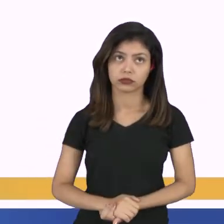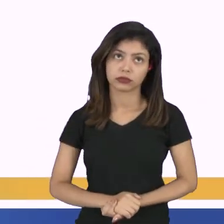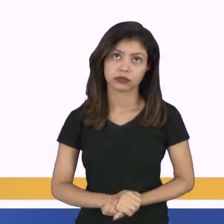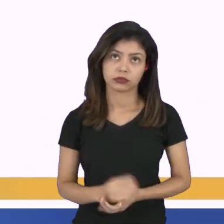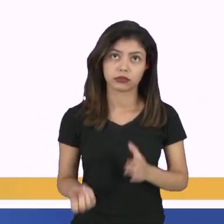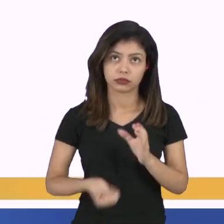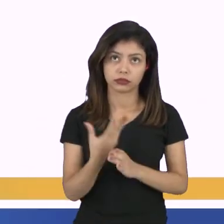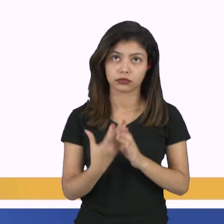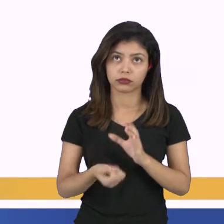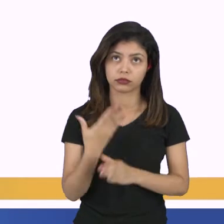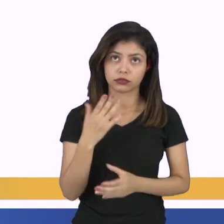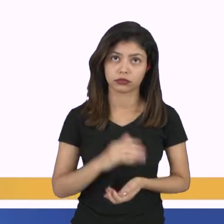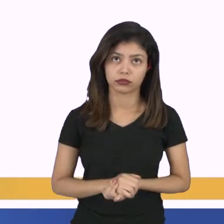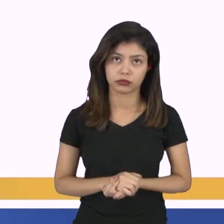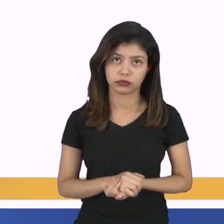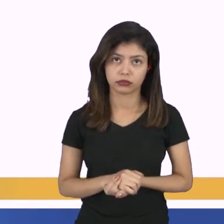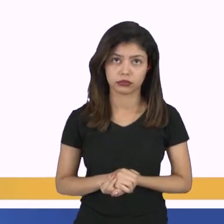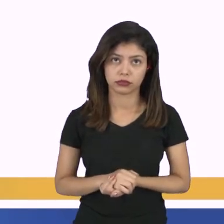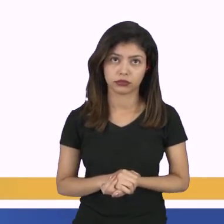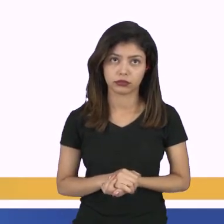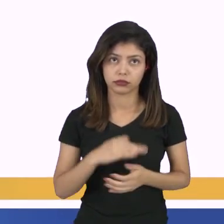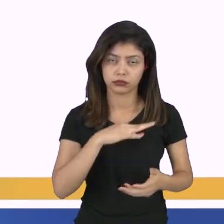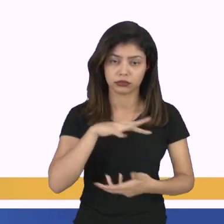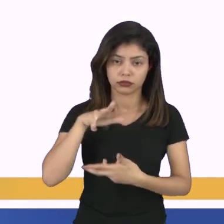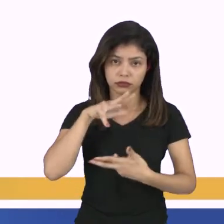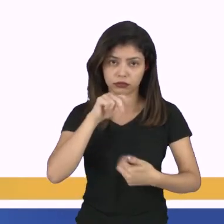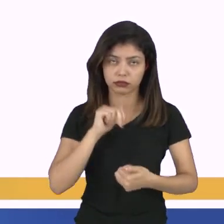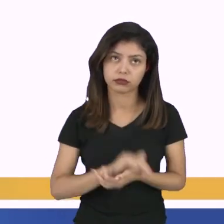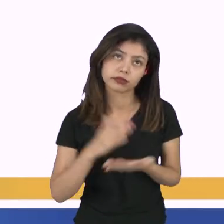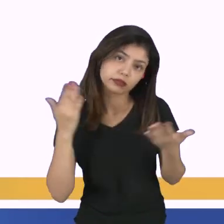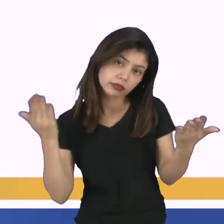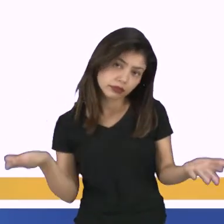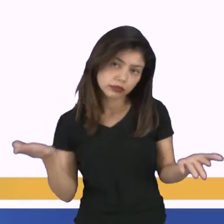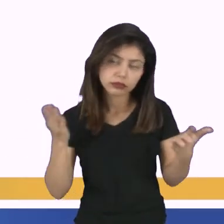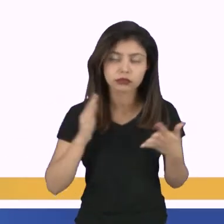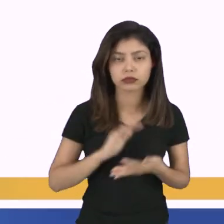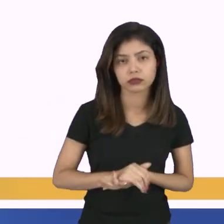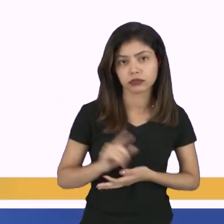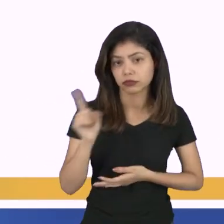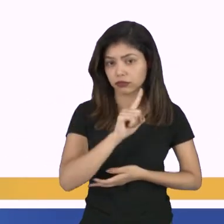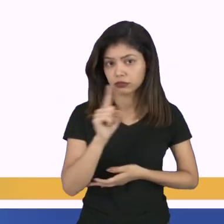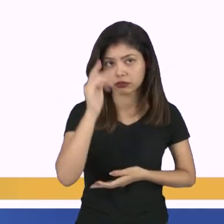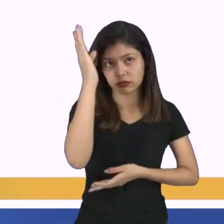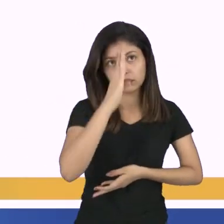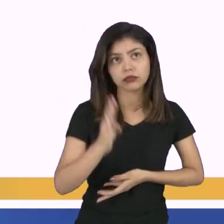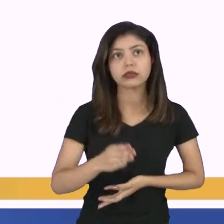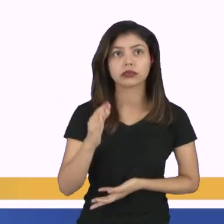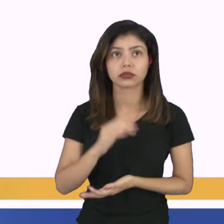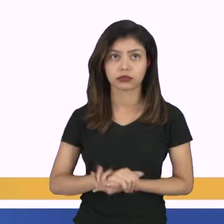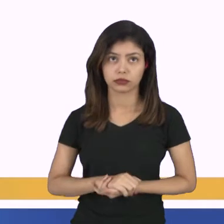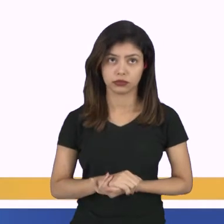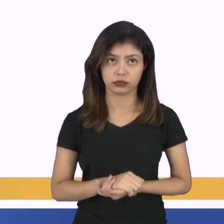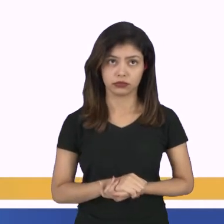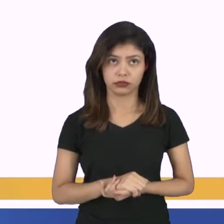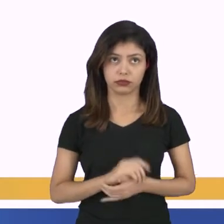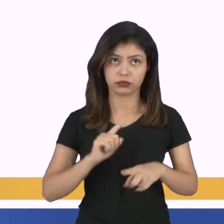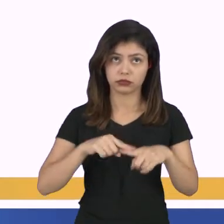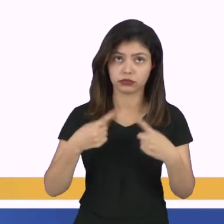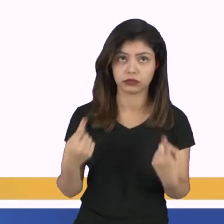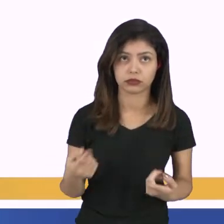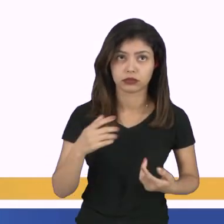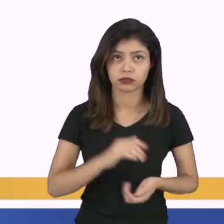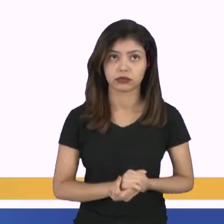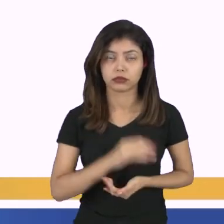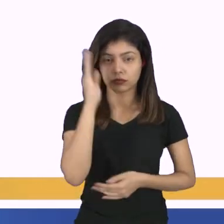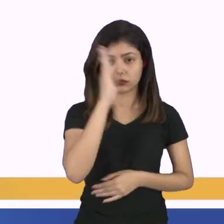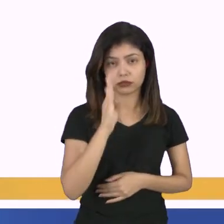de produção, né, de produtos transgênicos no mundo? Logicamente, não é o Brasil, né? Mas